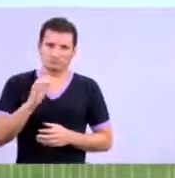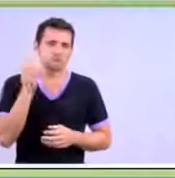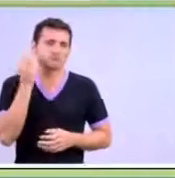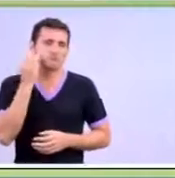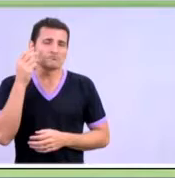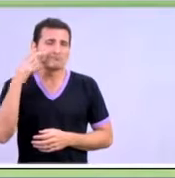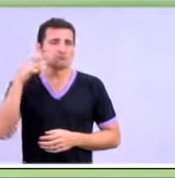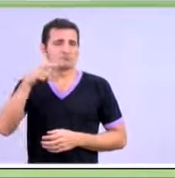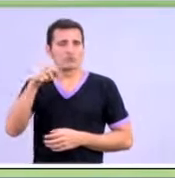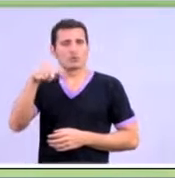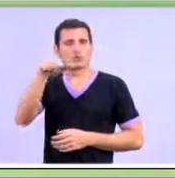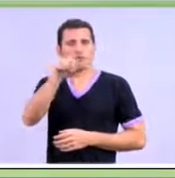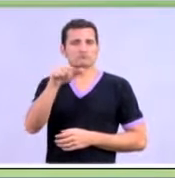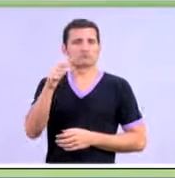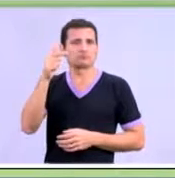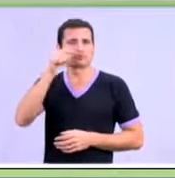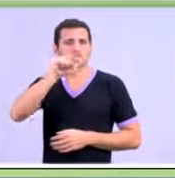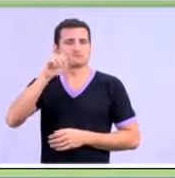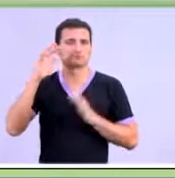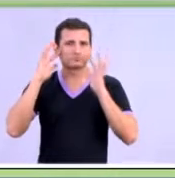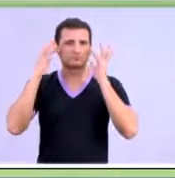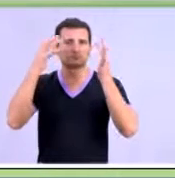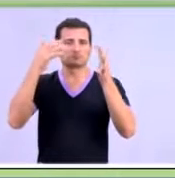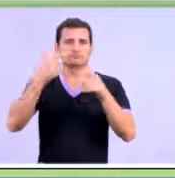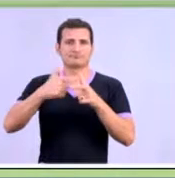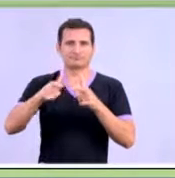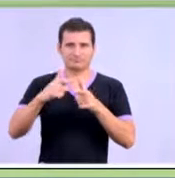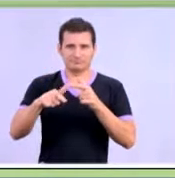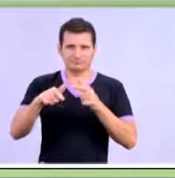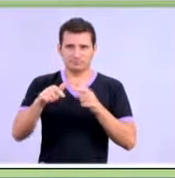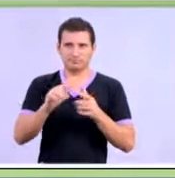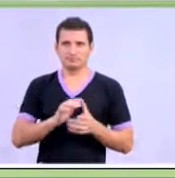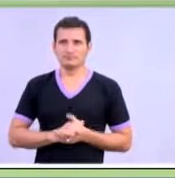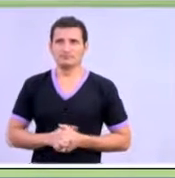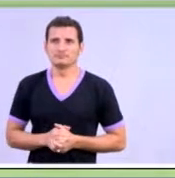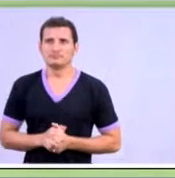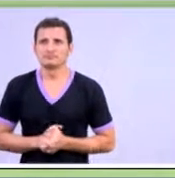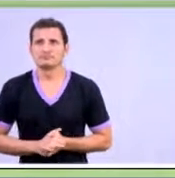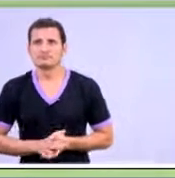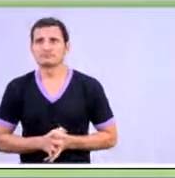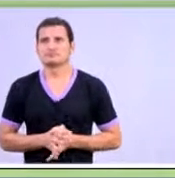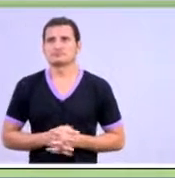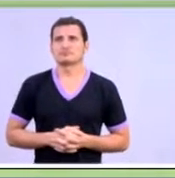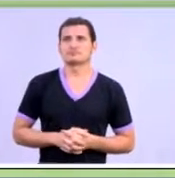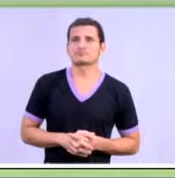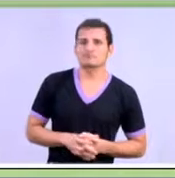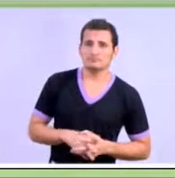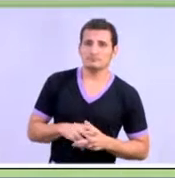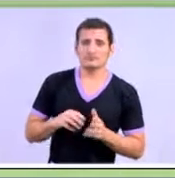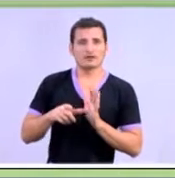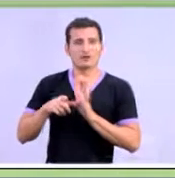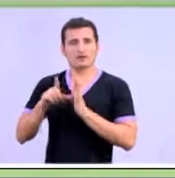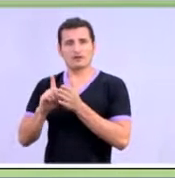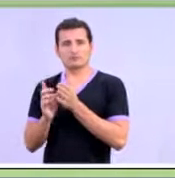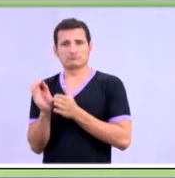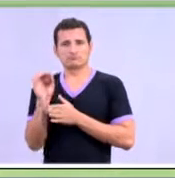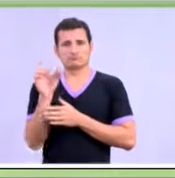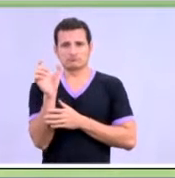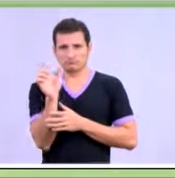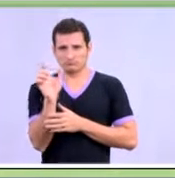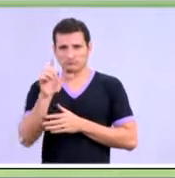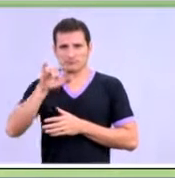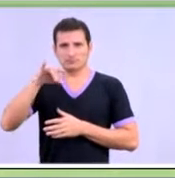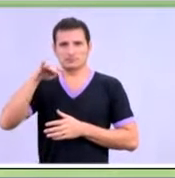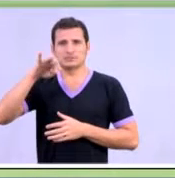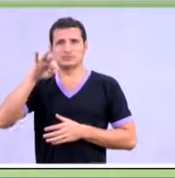problema da maneira que a gente imagina, né? Bem, antes de ter o limite, para eu sacar,